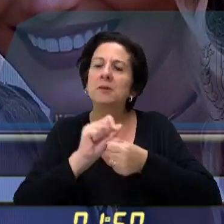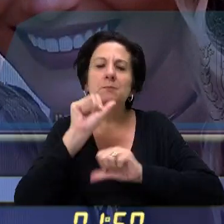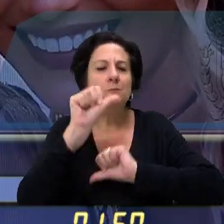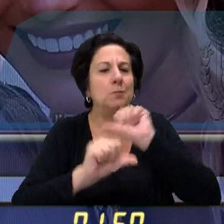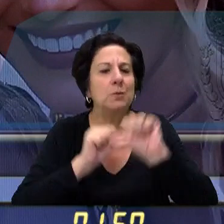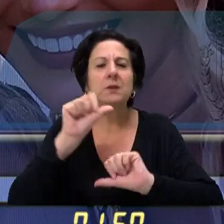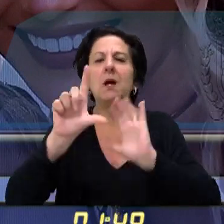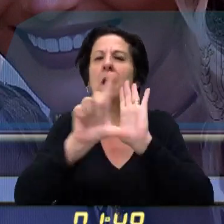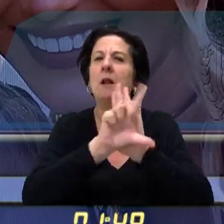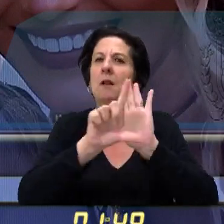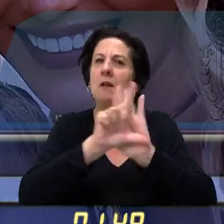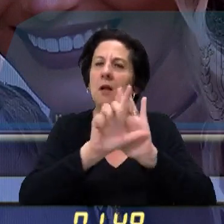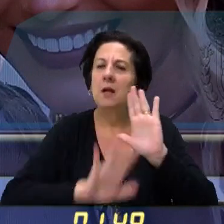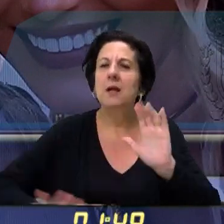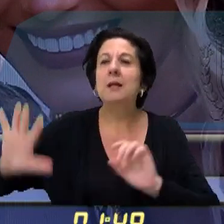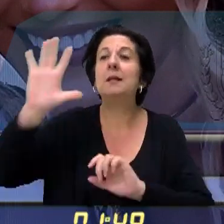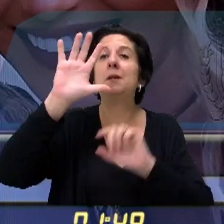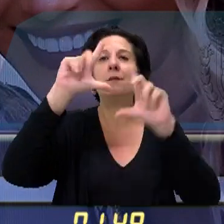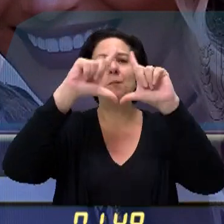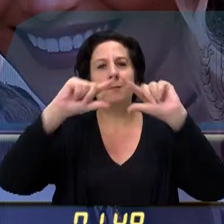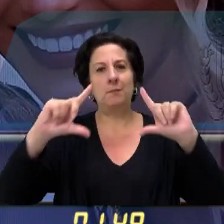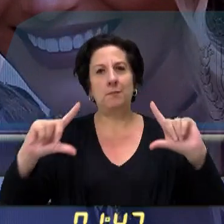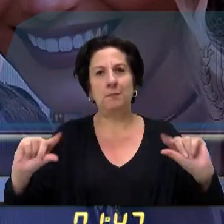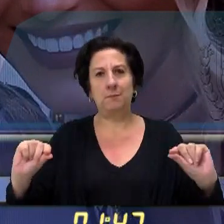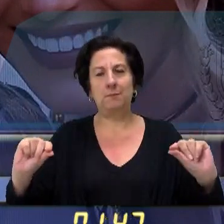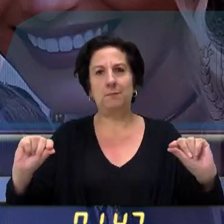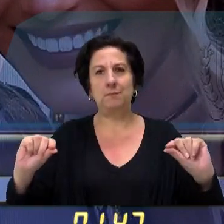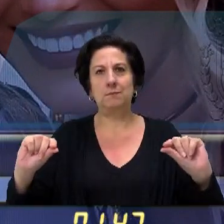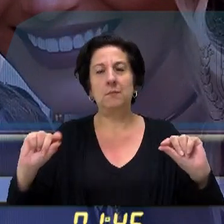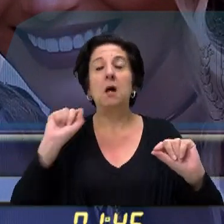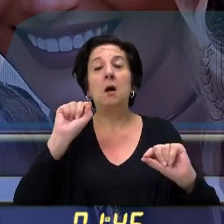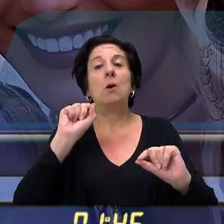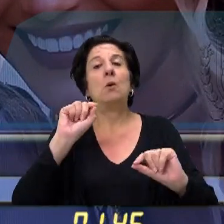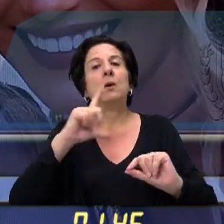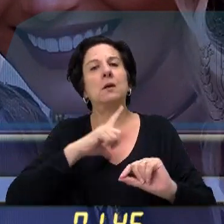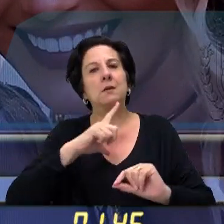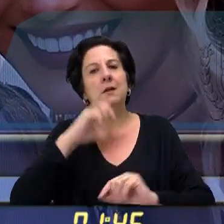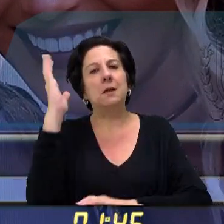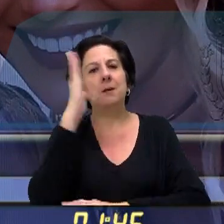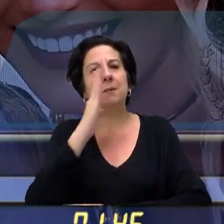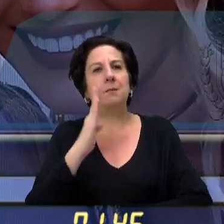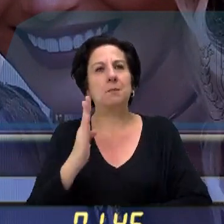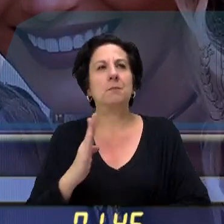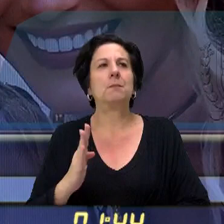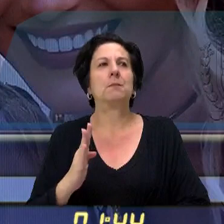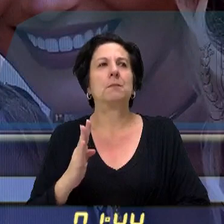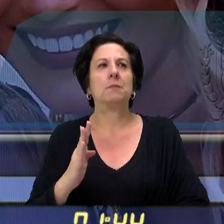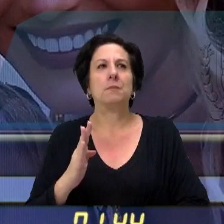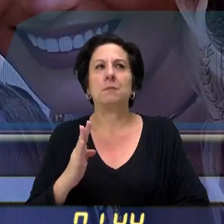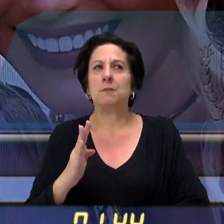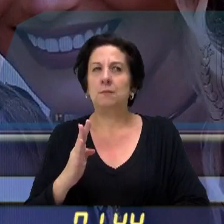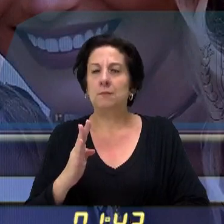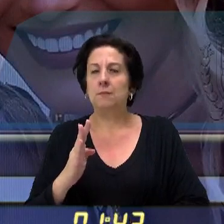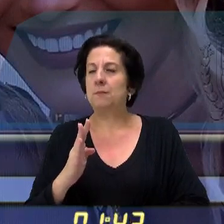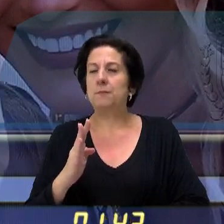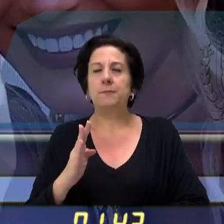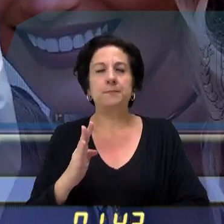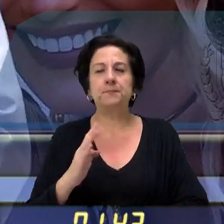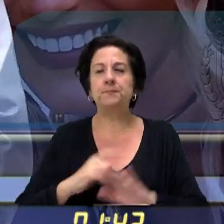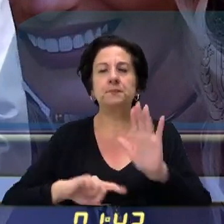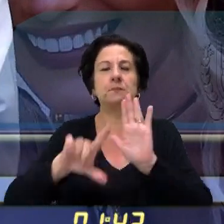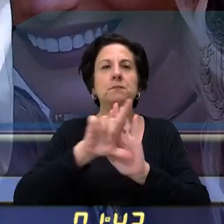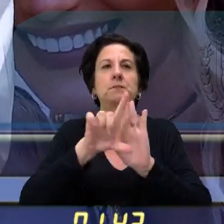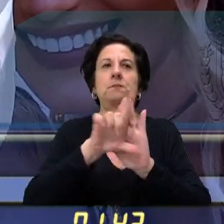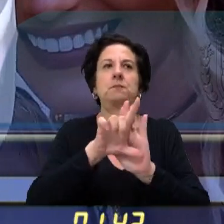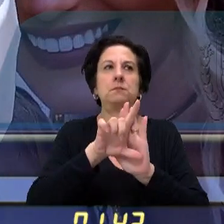mudada a nível de Brasília. O que, aliás, esse Brasil tinha que ser mudado é que cada Estado trate da sua legislação,